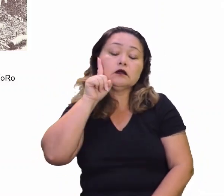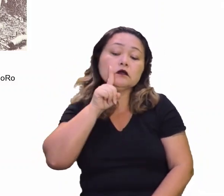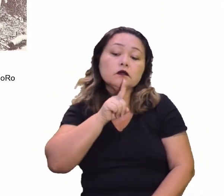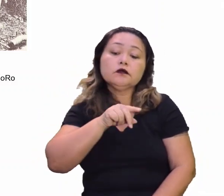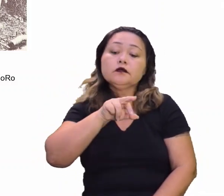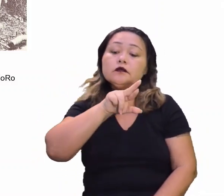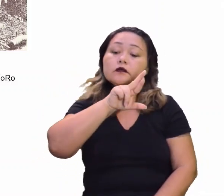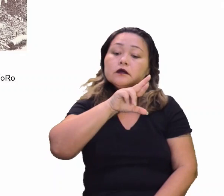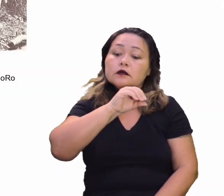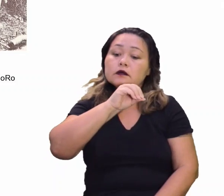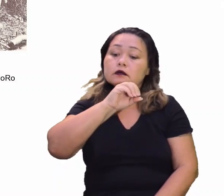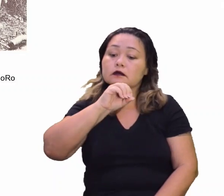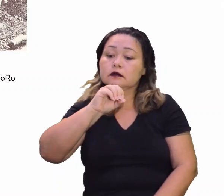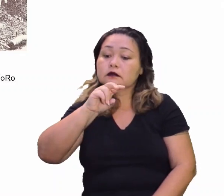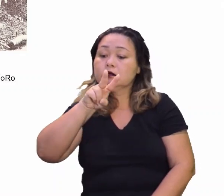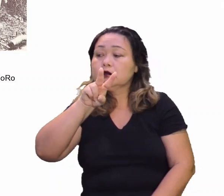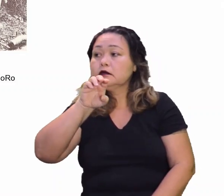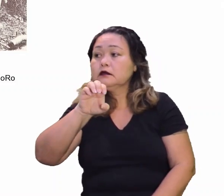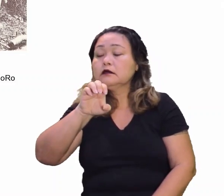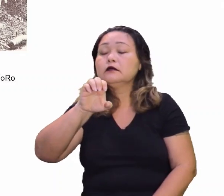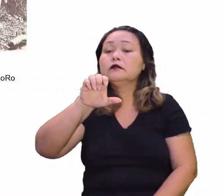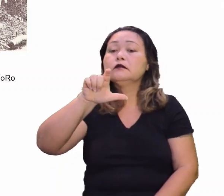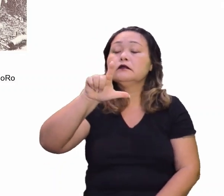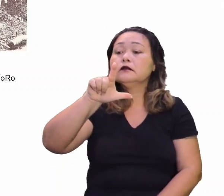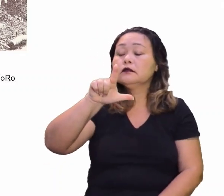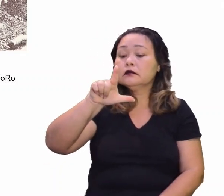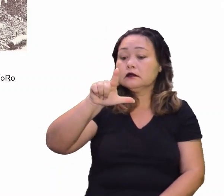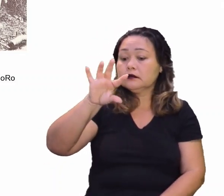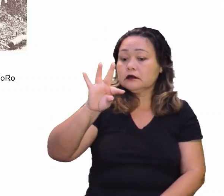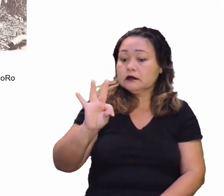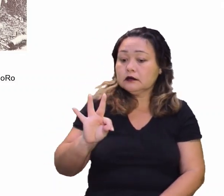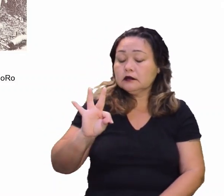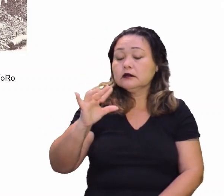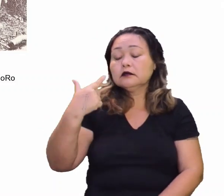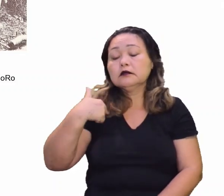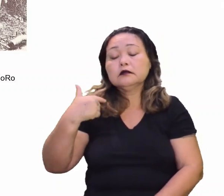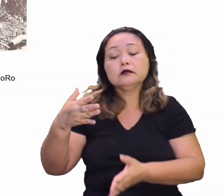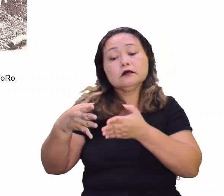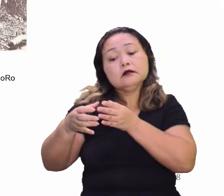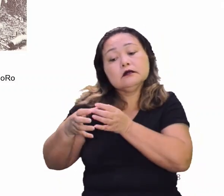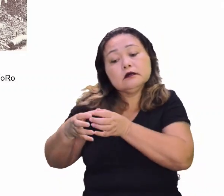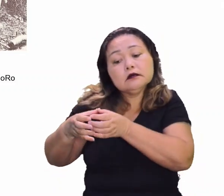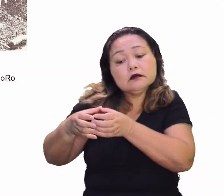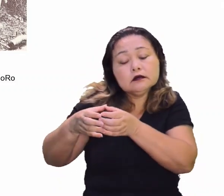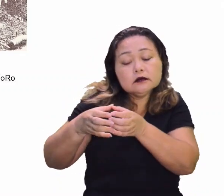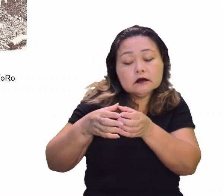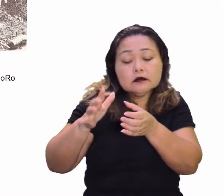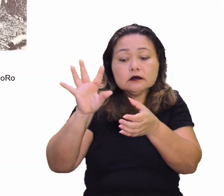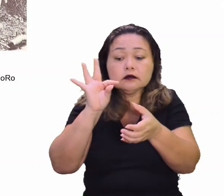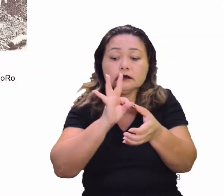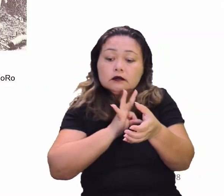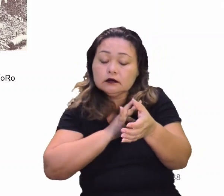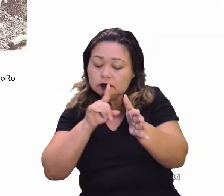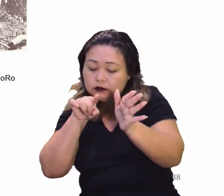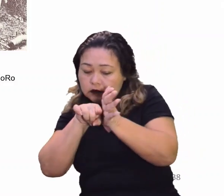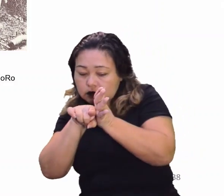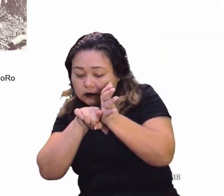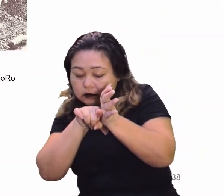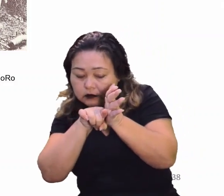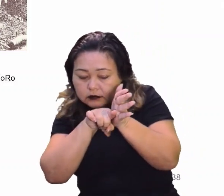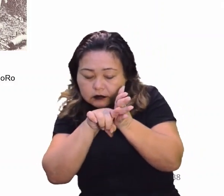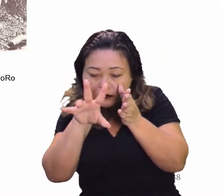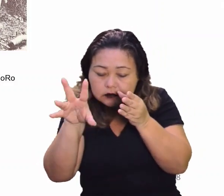Unidos, Roosevelt, que fizeram uma expedição técnica e científica com pesquisas de alto valor